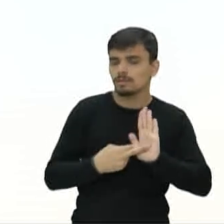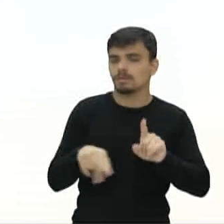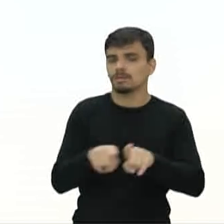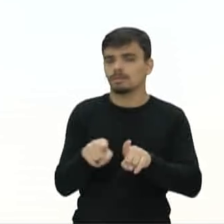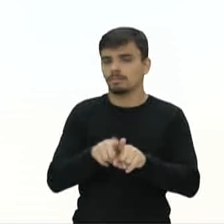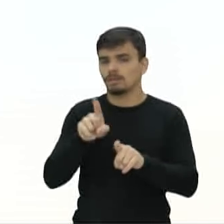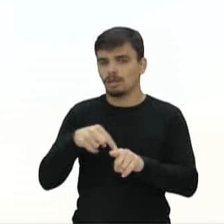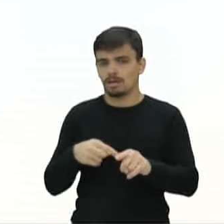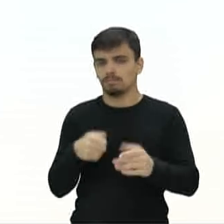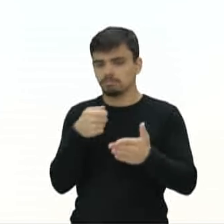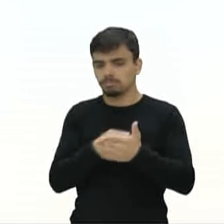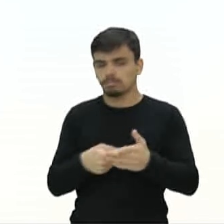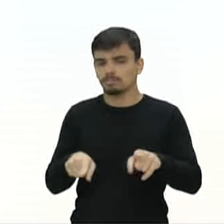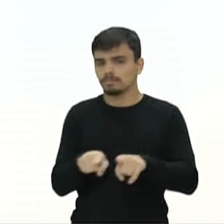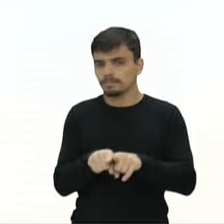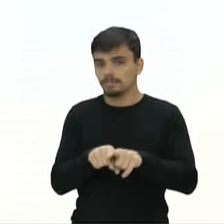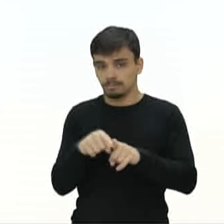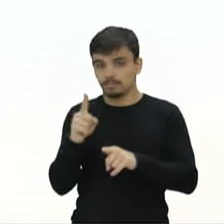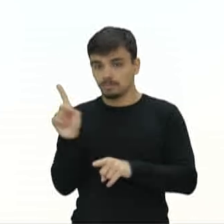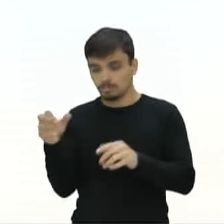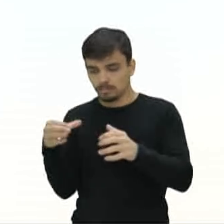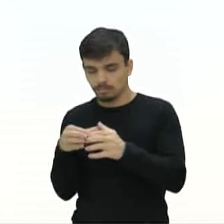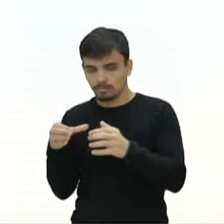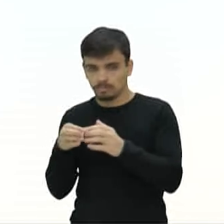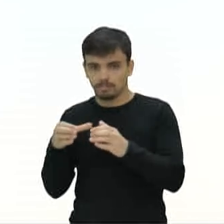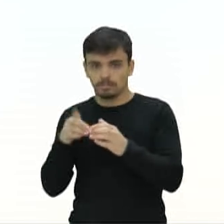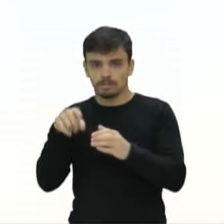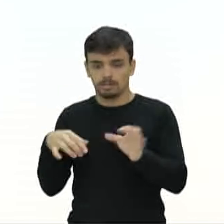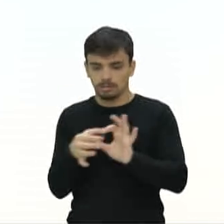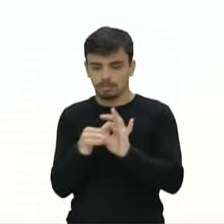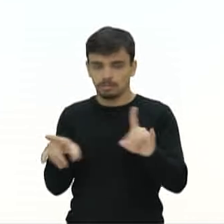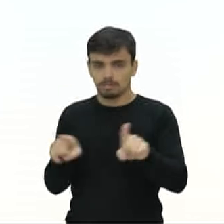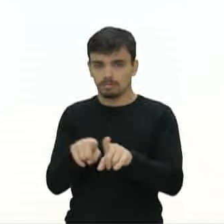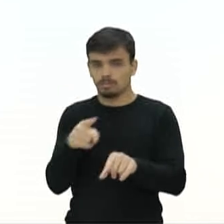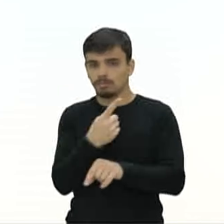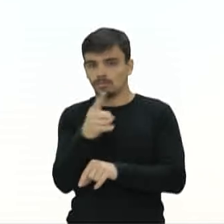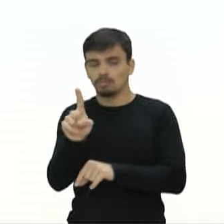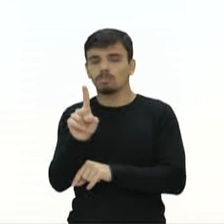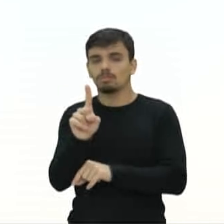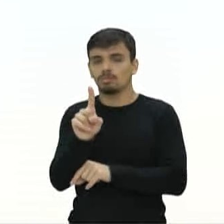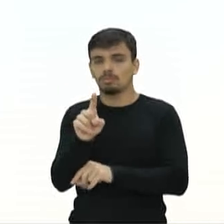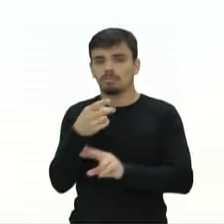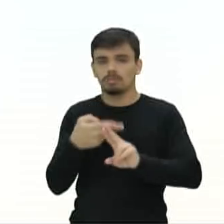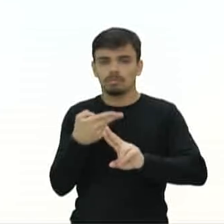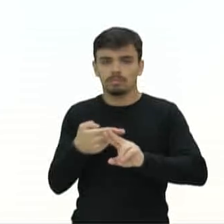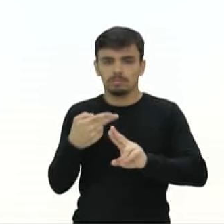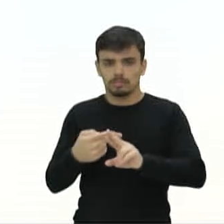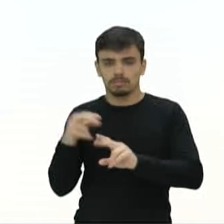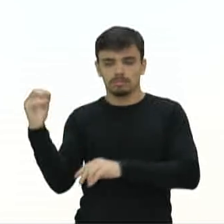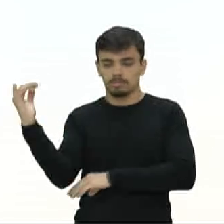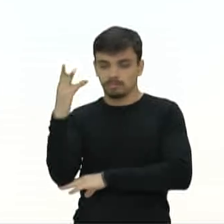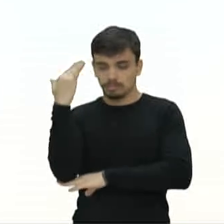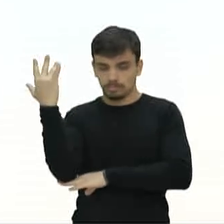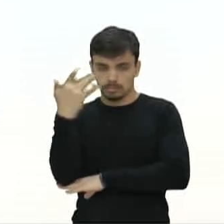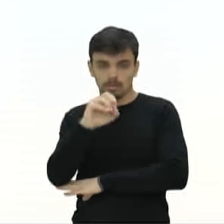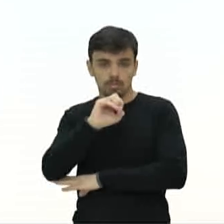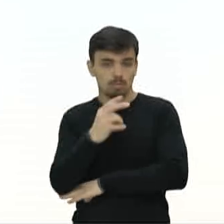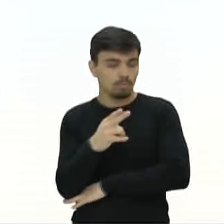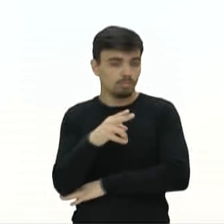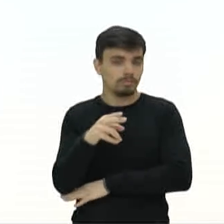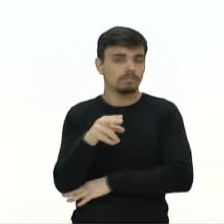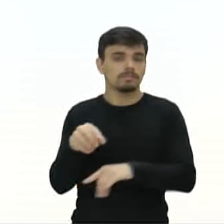mais restritivas. Neste grupo, é permitido apenas o uso indireto dos recursos naturais. Ou